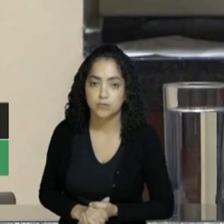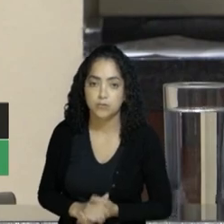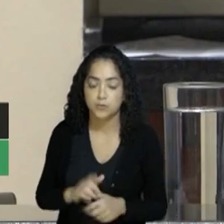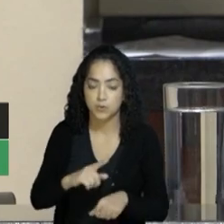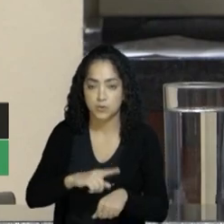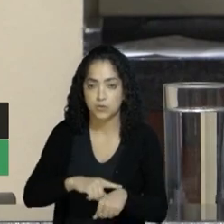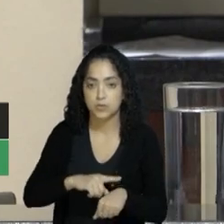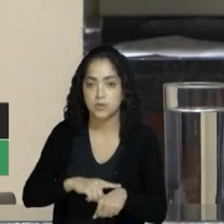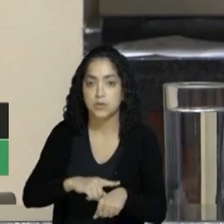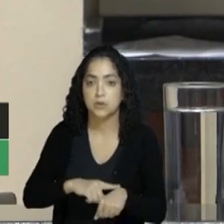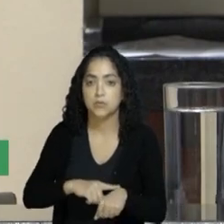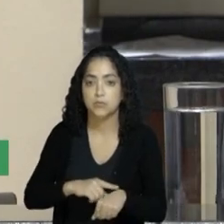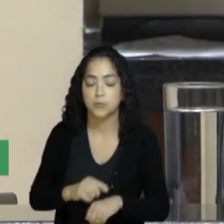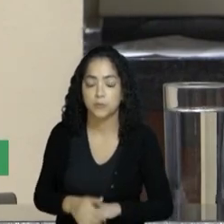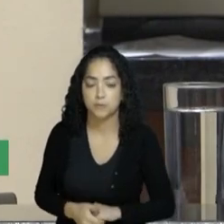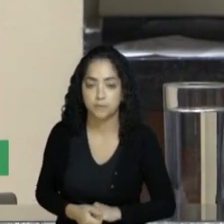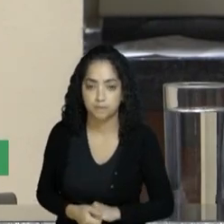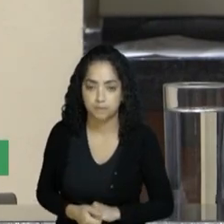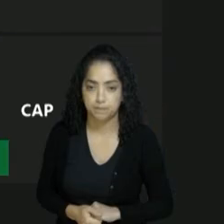tempo regimental.